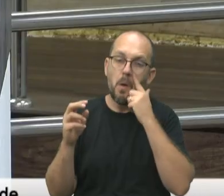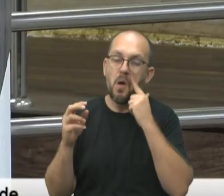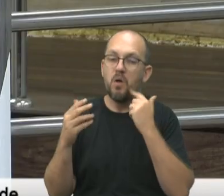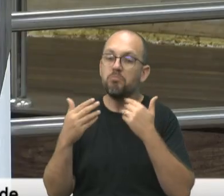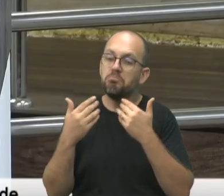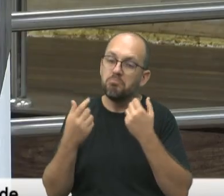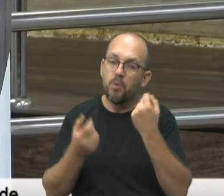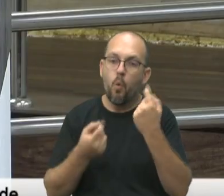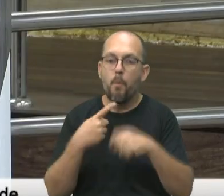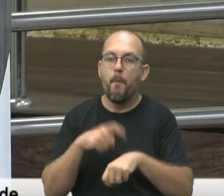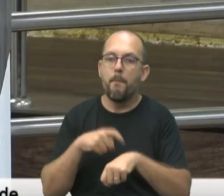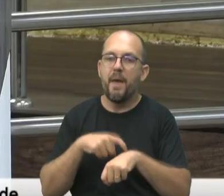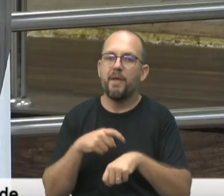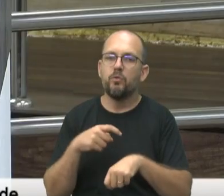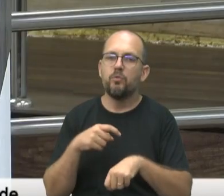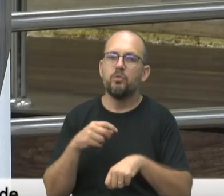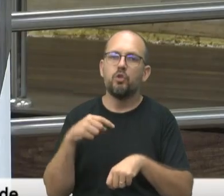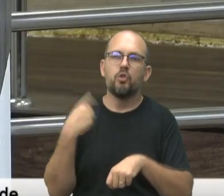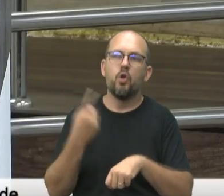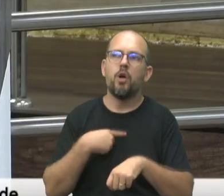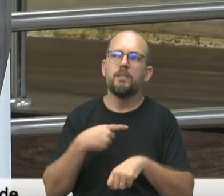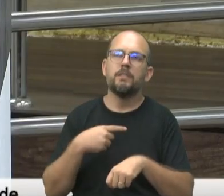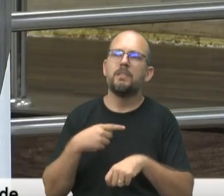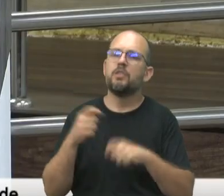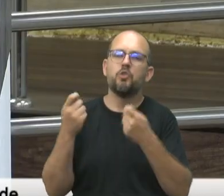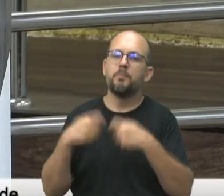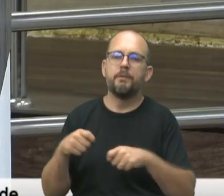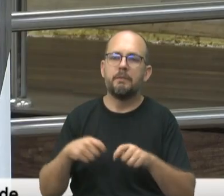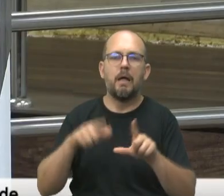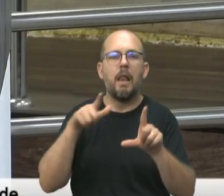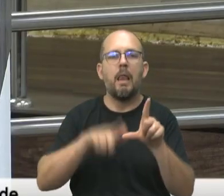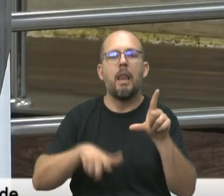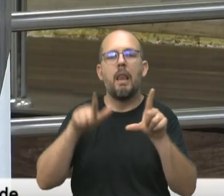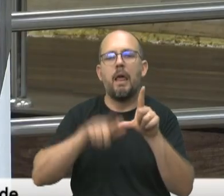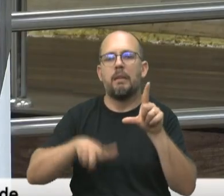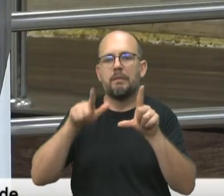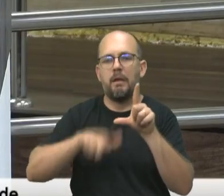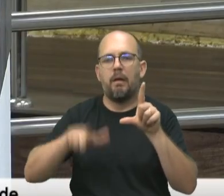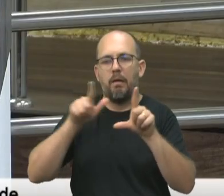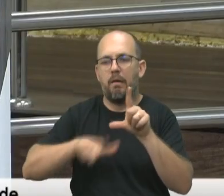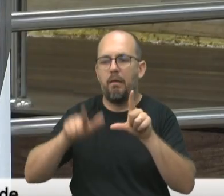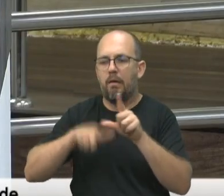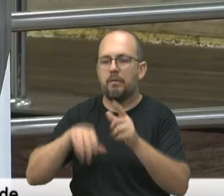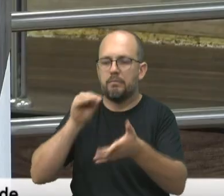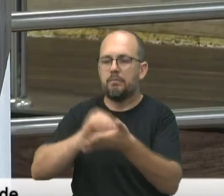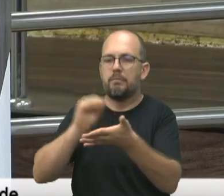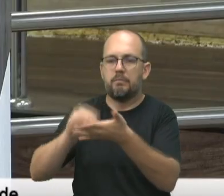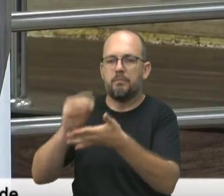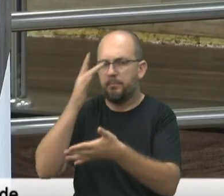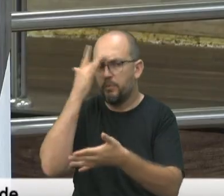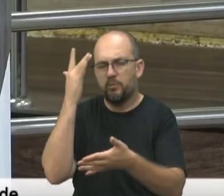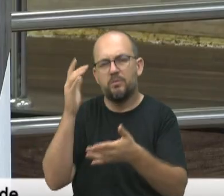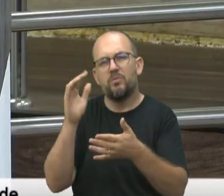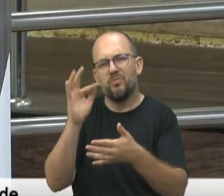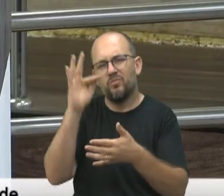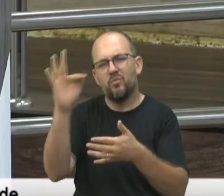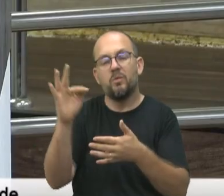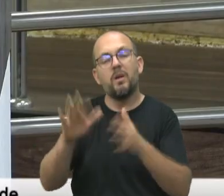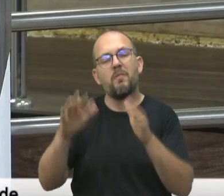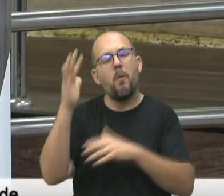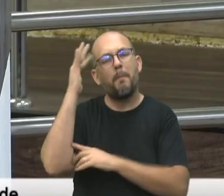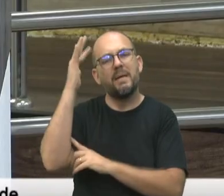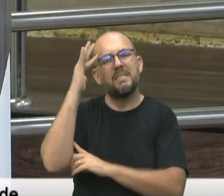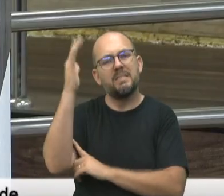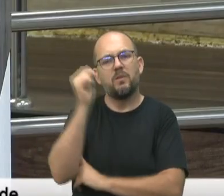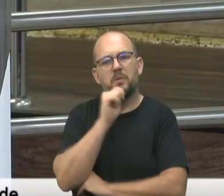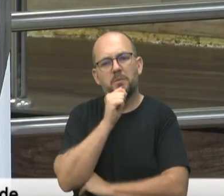momento a gente nunca mais precise ter letras para se referir às pessoas. Porque eu fico pensando, se você é